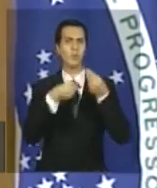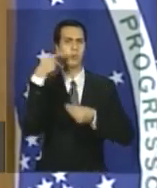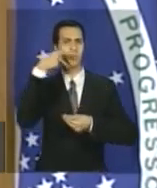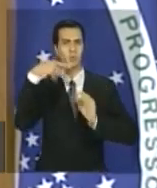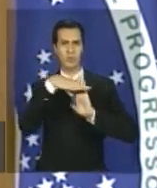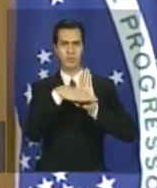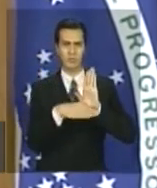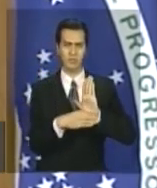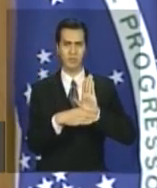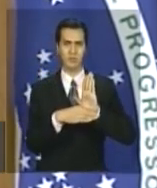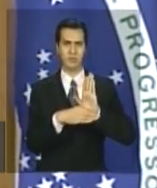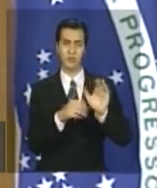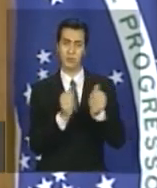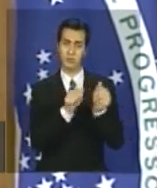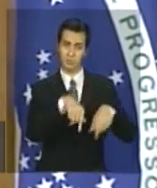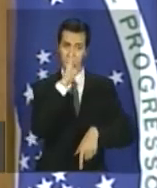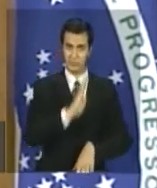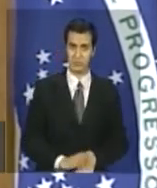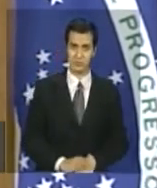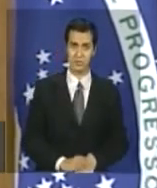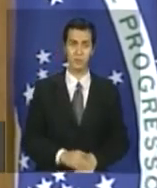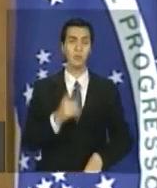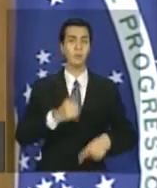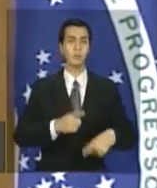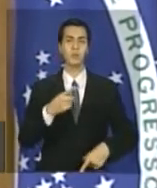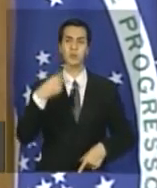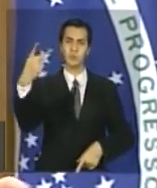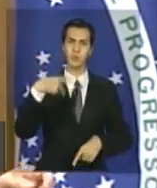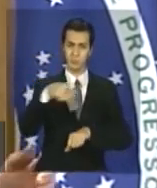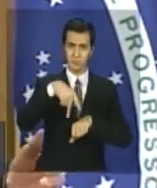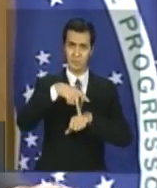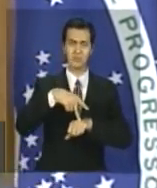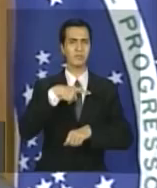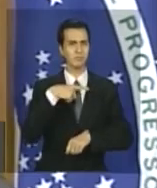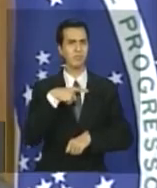o Brasil, uma vez que compartilhamos dos mesmos valores,